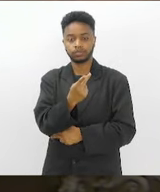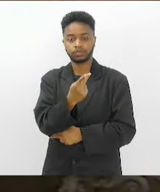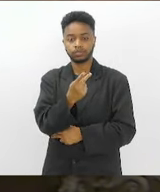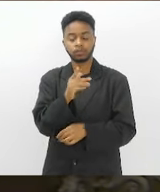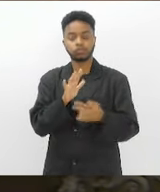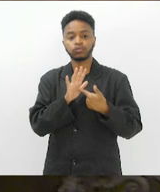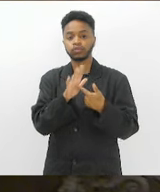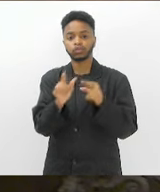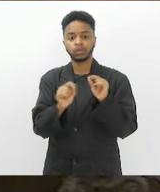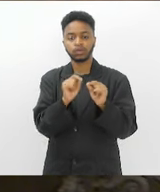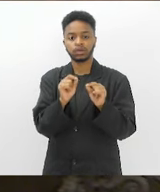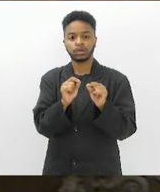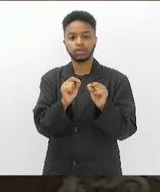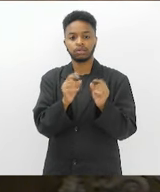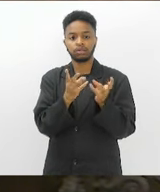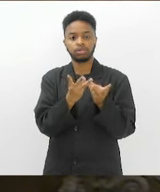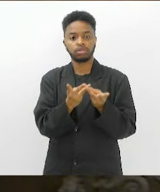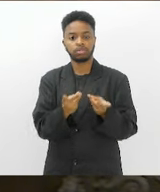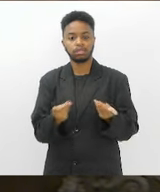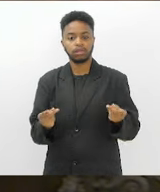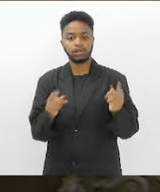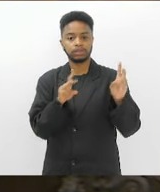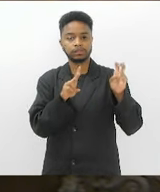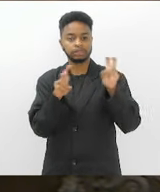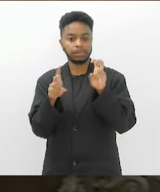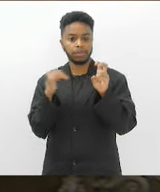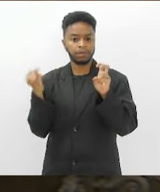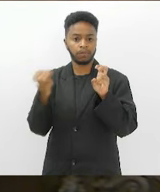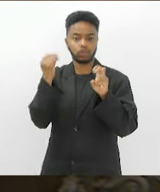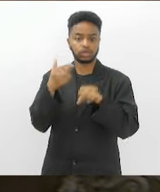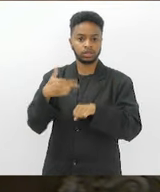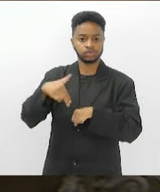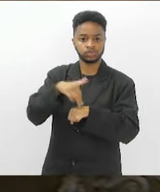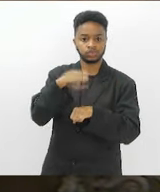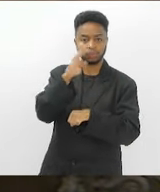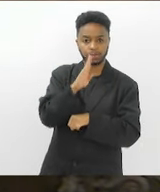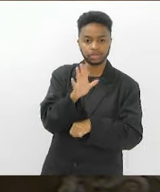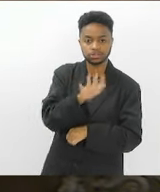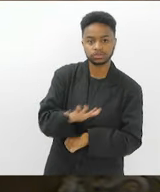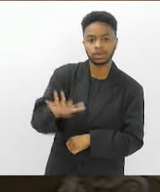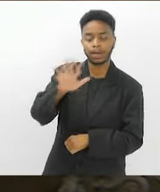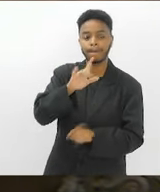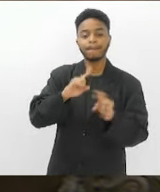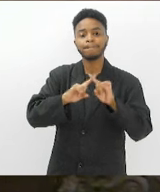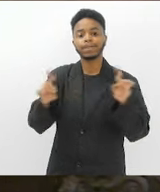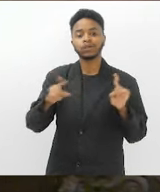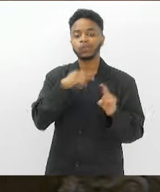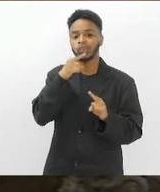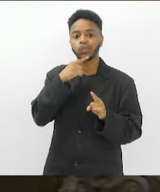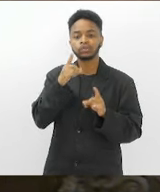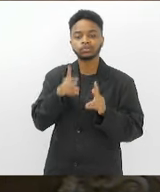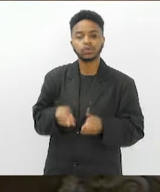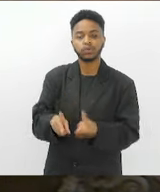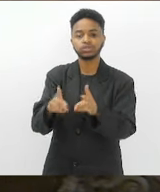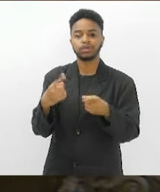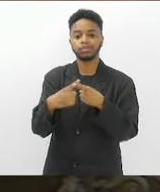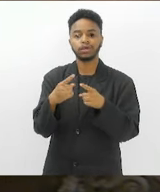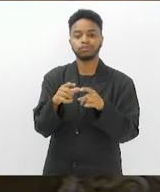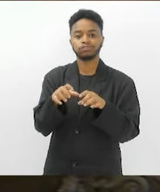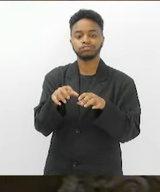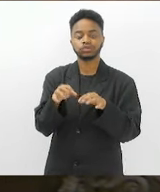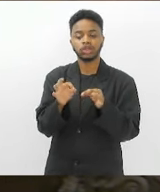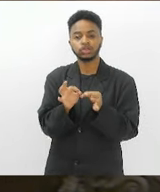esvaziamento de títulos que tinham relevância nacional e que perderam a força porque ficaram longe do poder decisório.